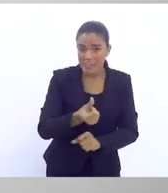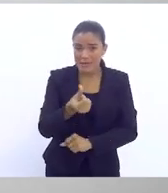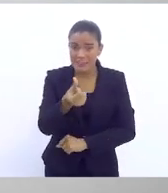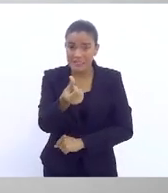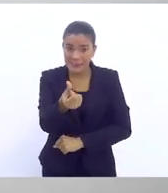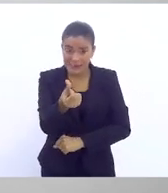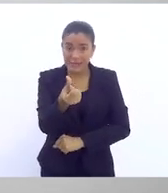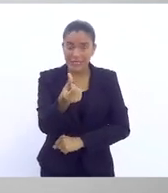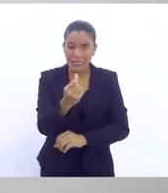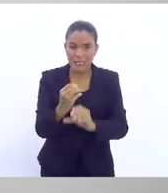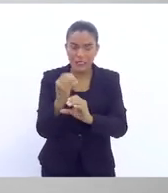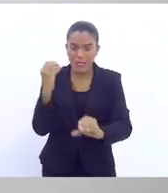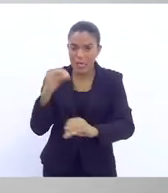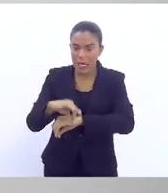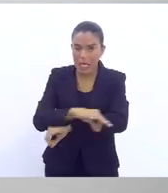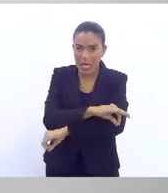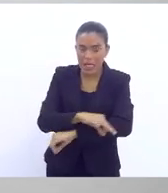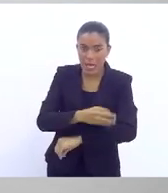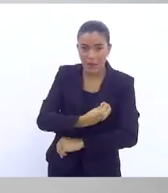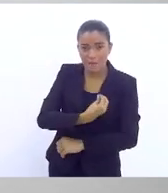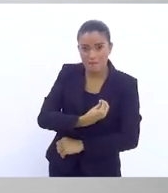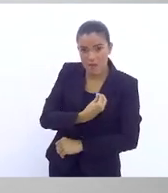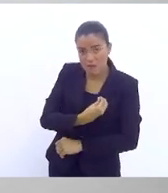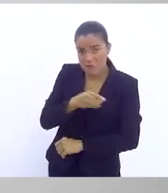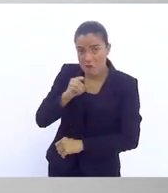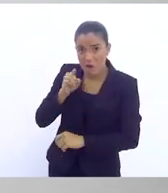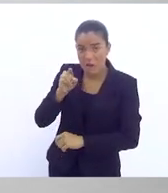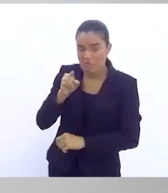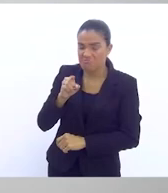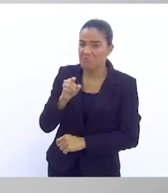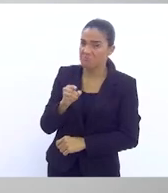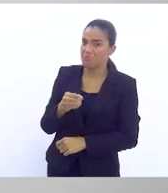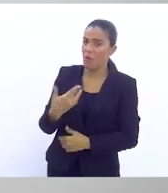de ativos é muito